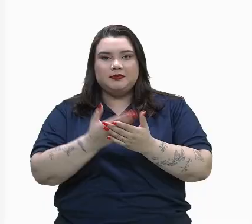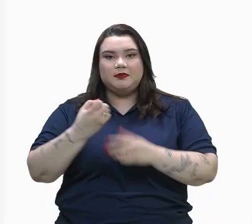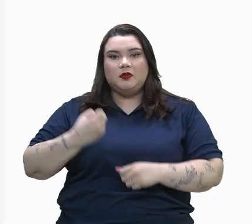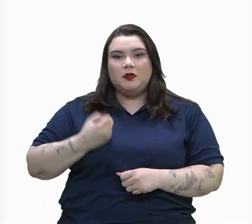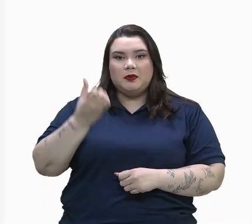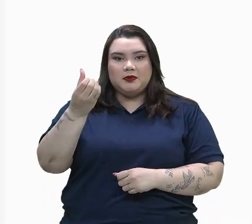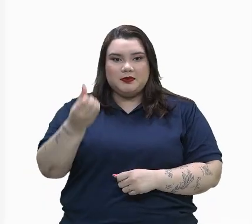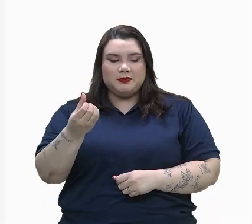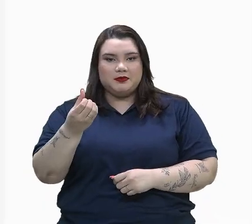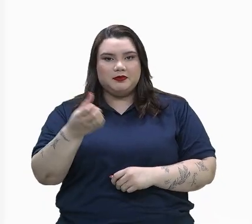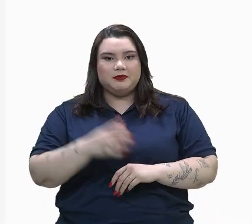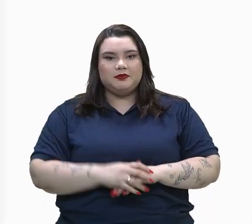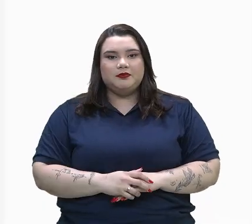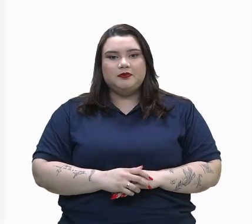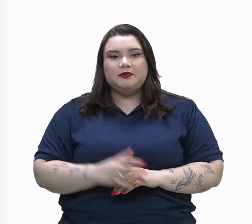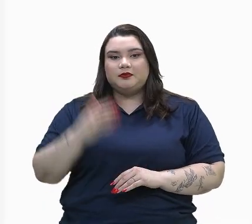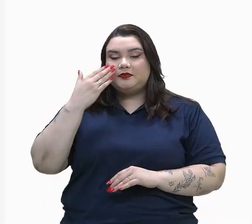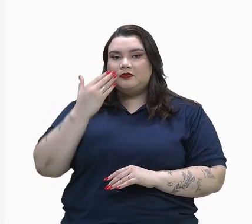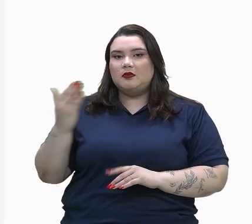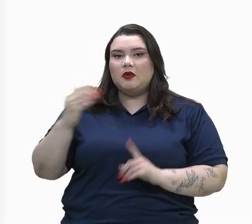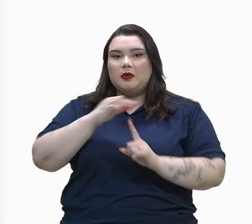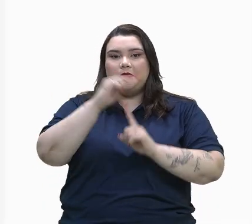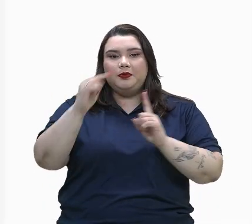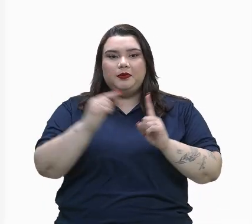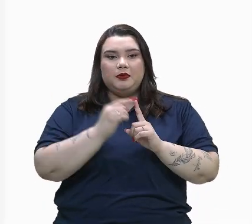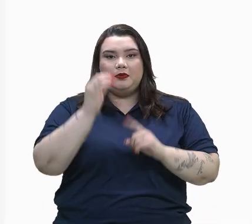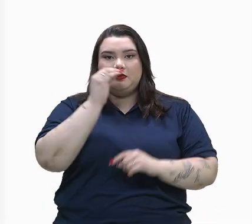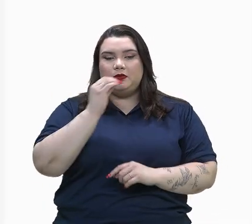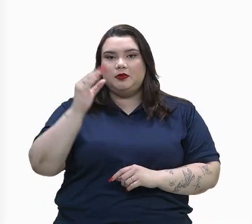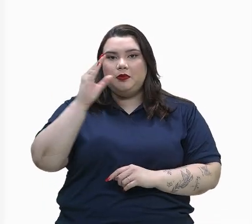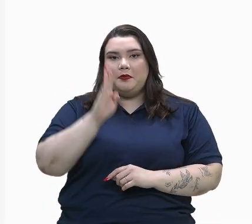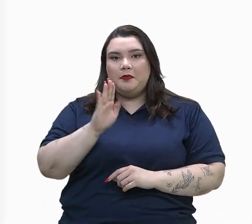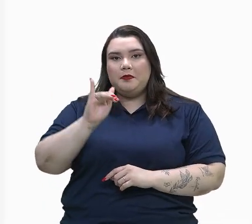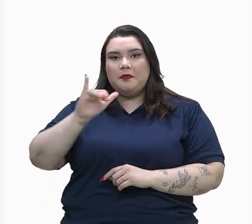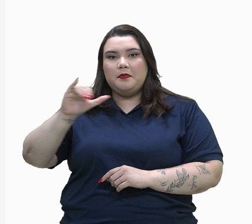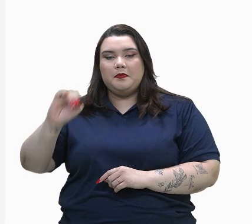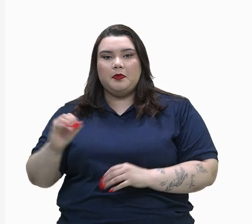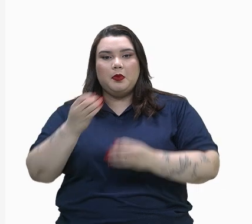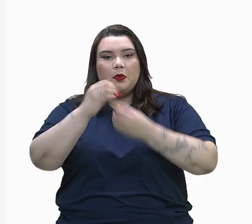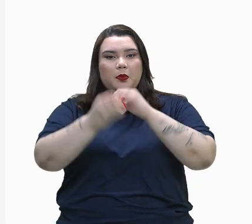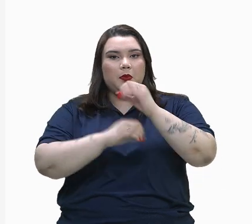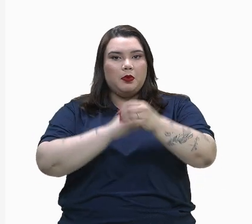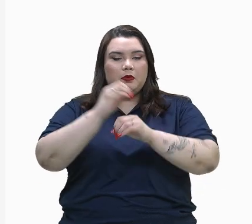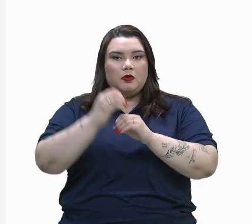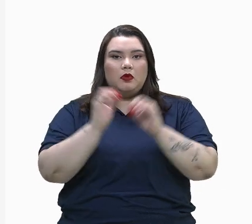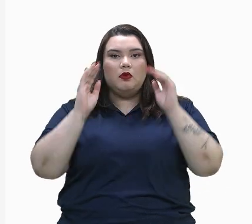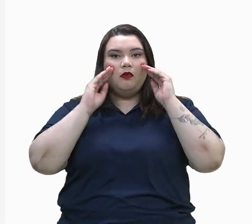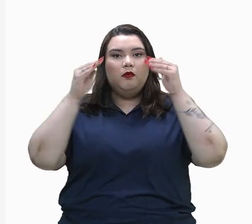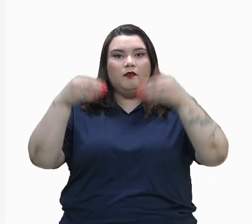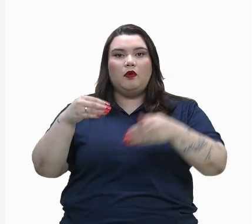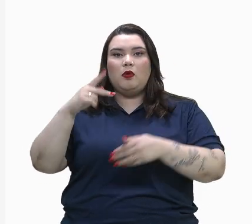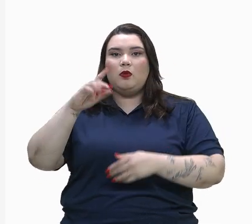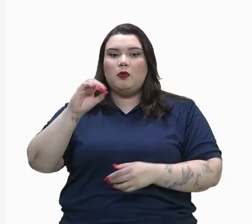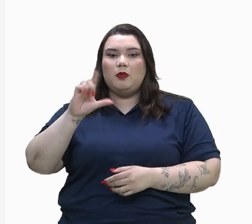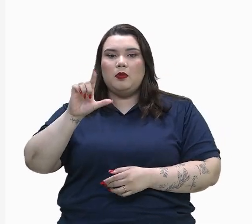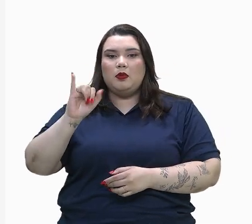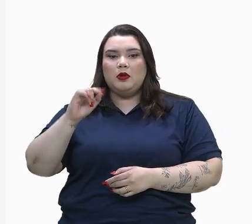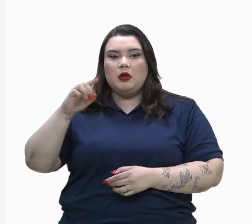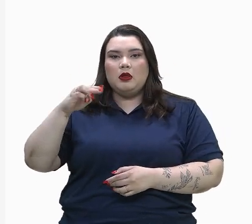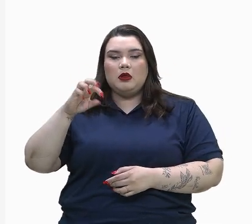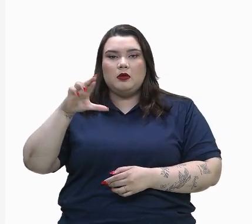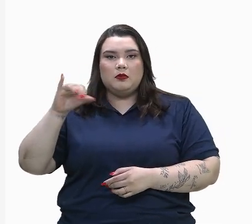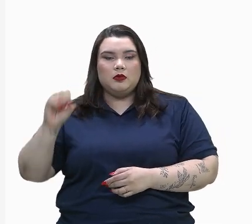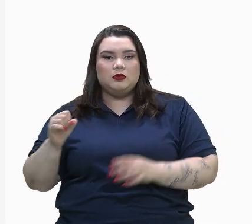6. Objeto de conhecimento: biomoléculas, polímeros,